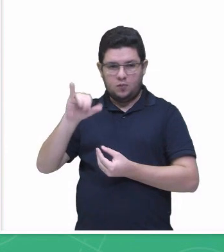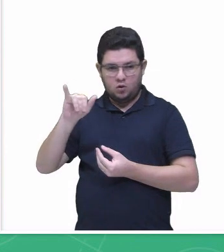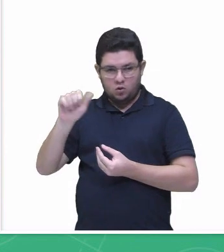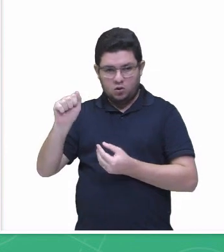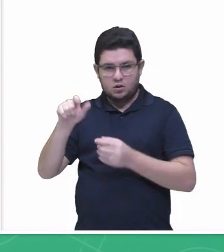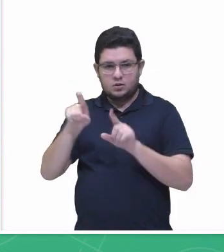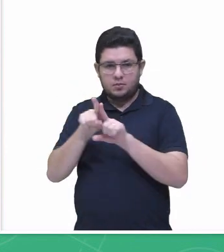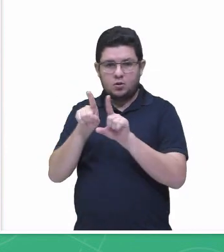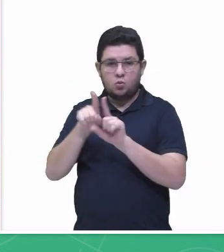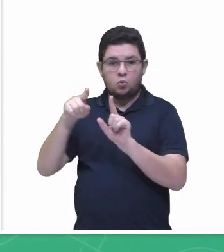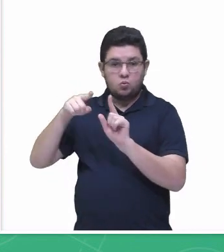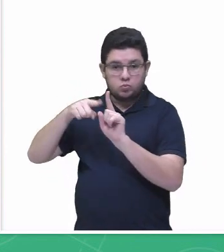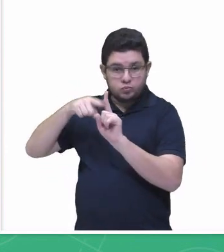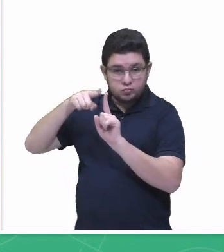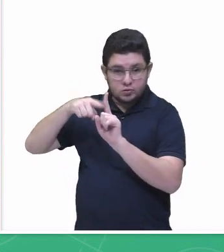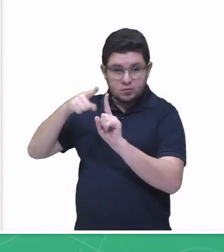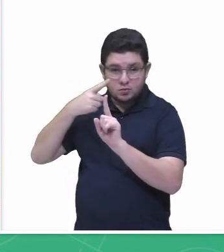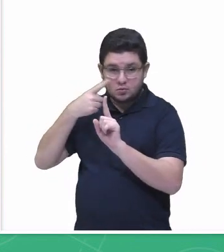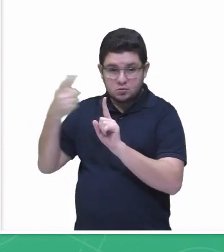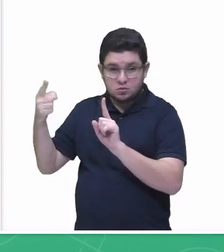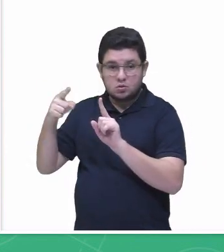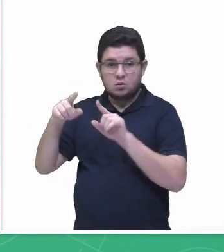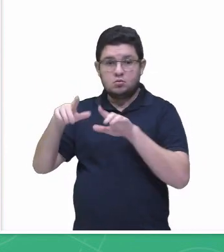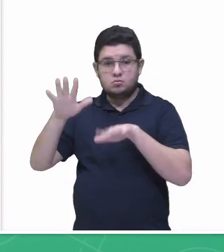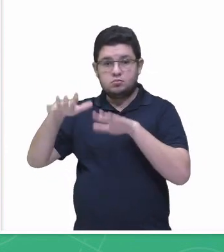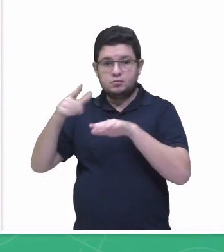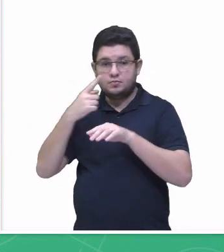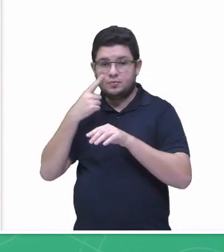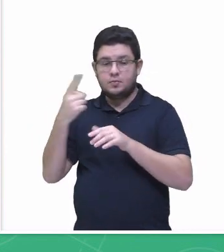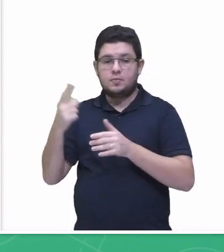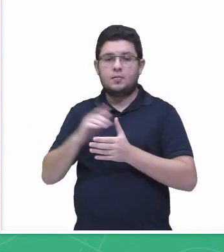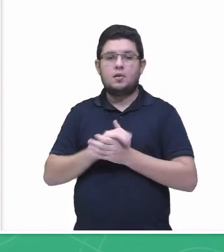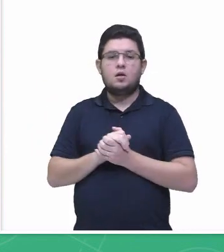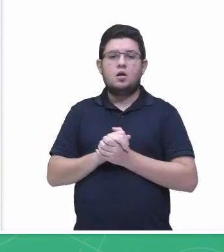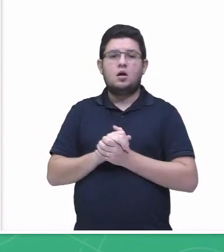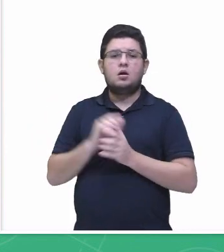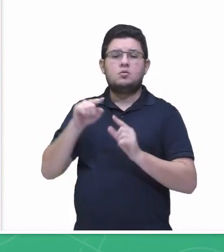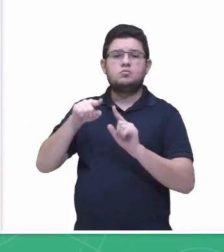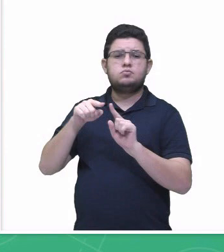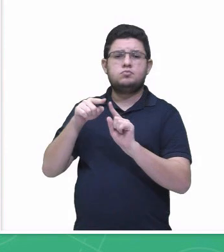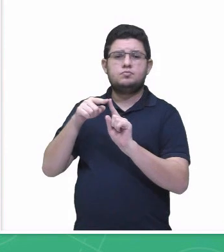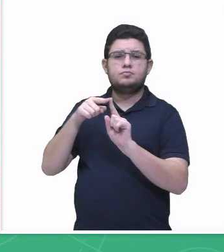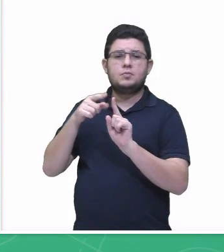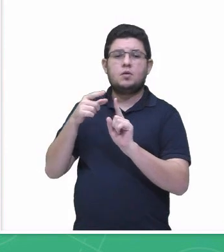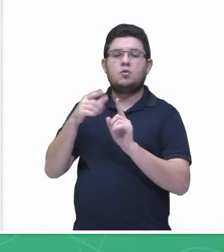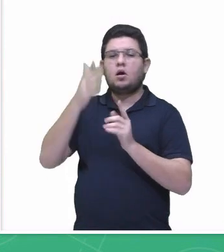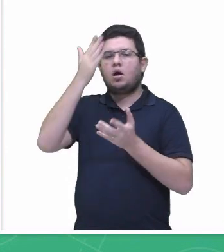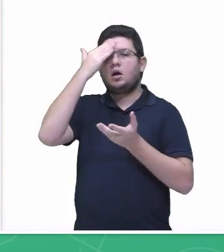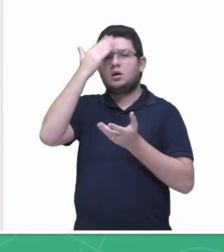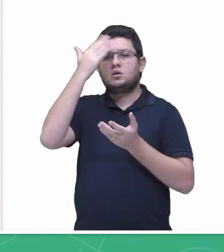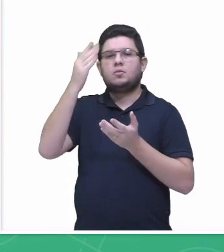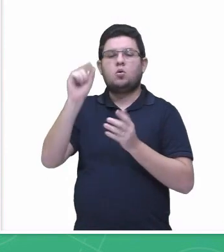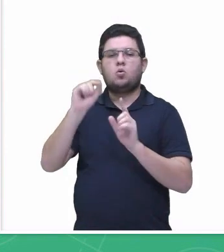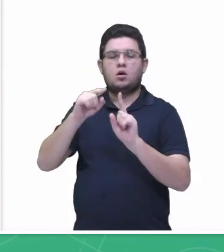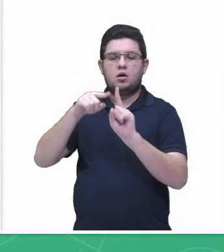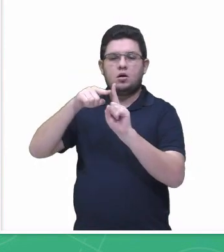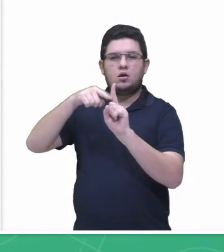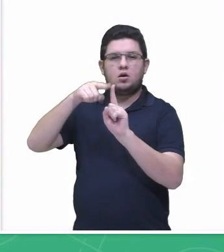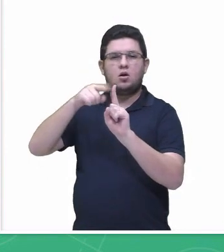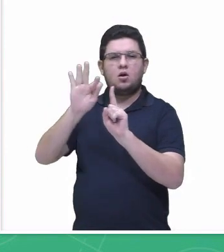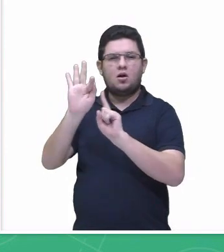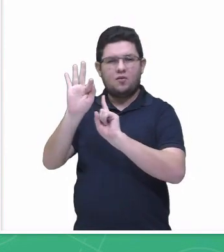gente tem que fazer aí, o que a questão está querendo, na verdade, é que você diga quanto vale 0 grau Fahrenheit na